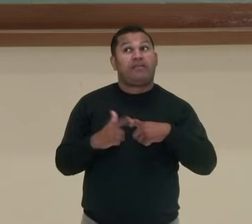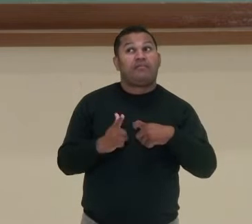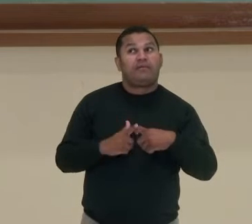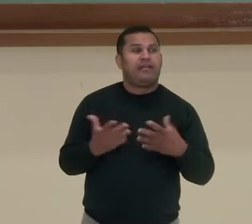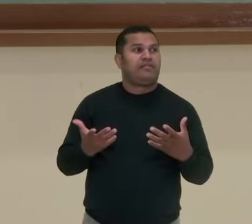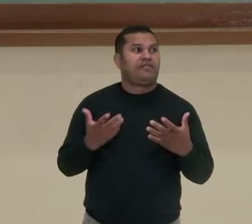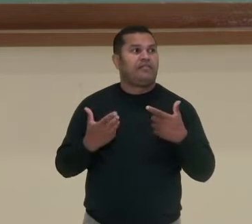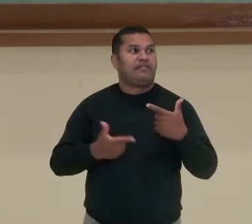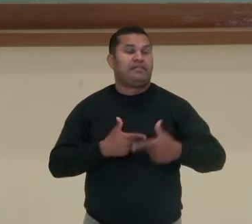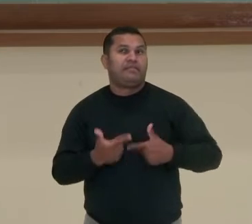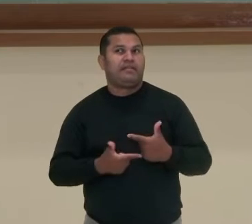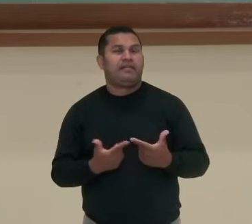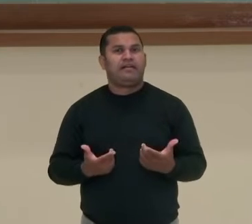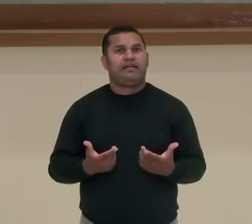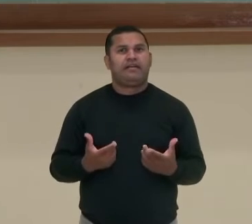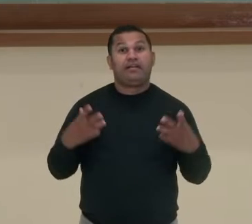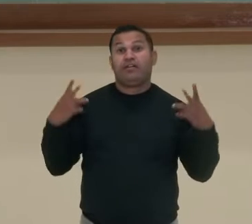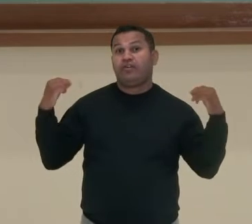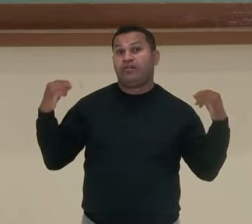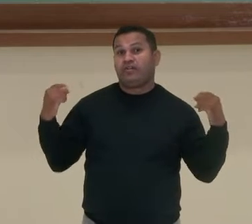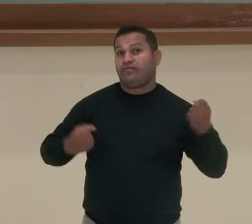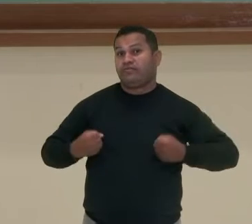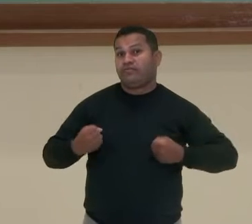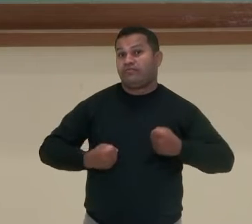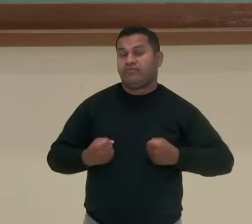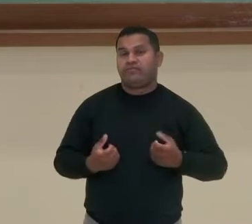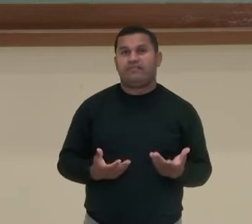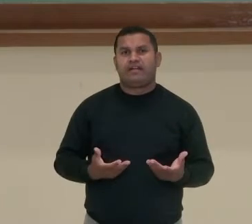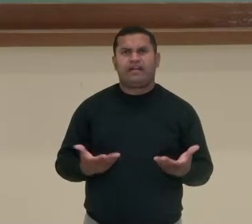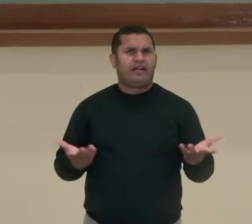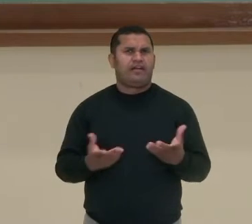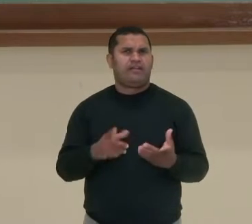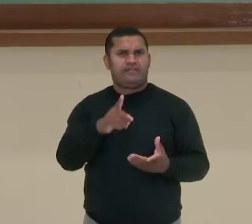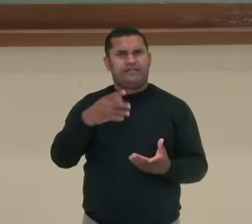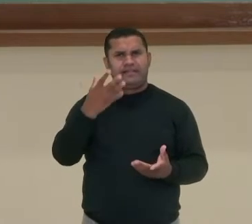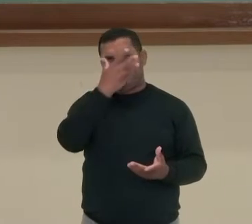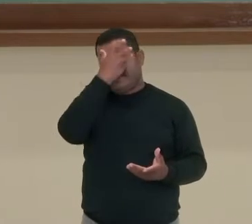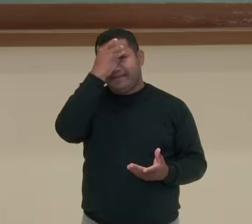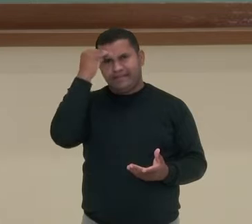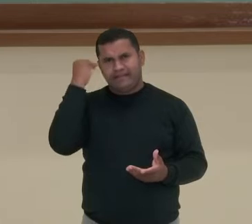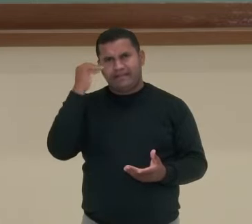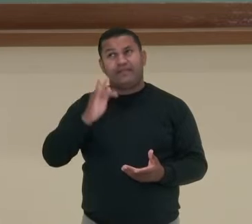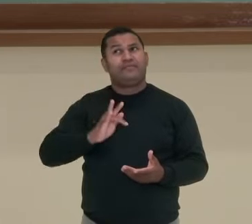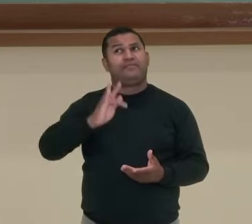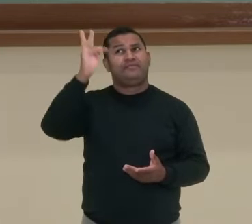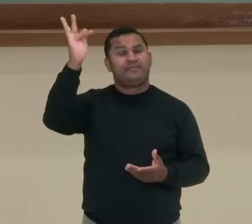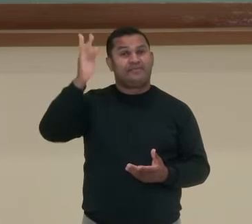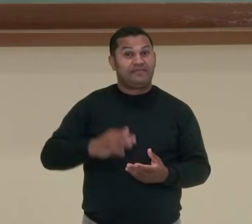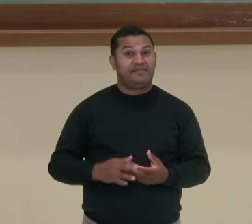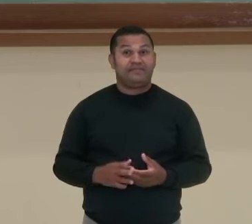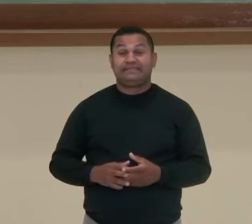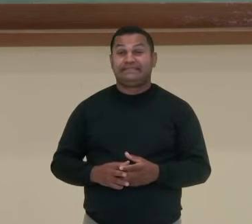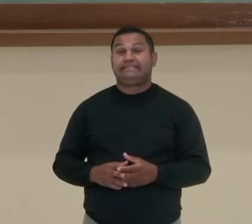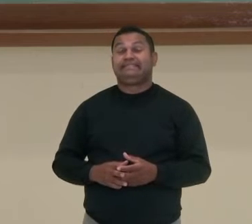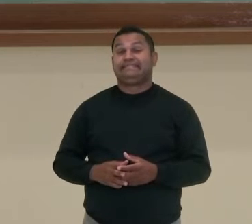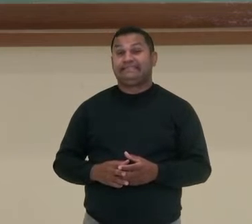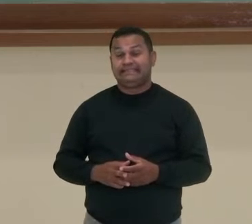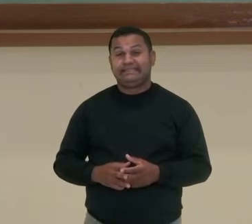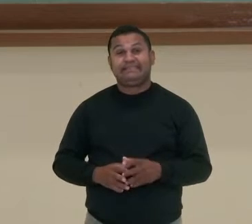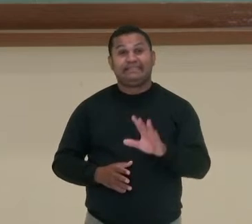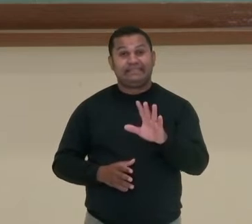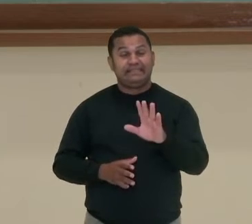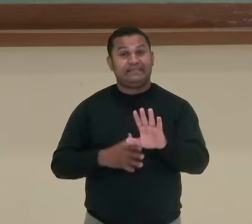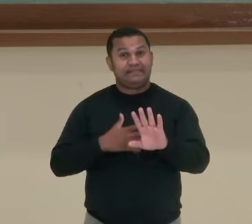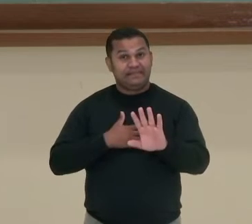de se preocupar com o futuro? Que história é essa? Te digo uma coisa, hein? Não quero criar aí uma expectativa entre